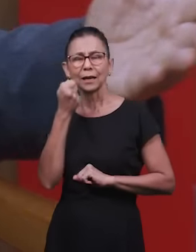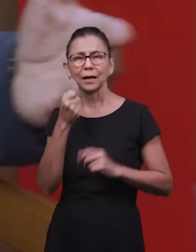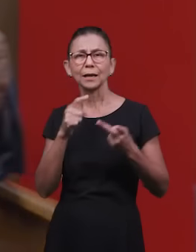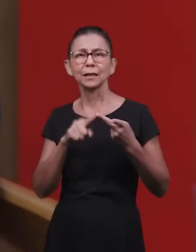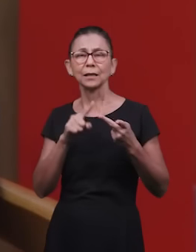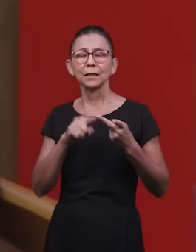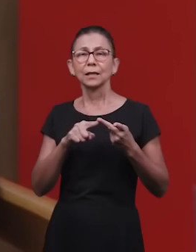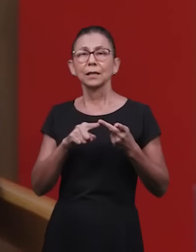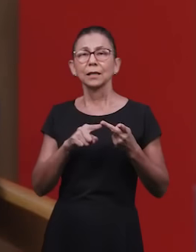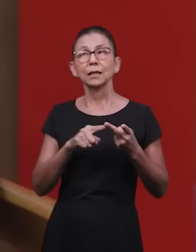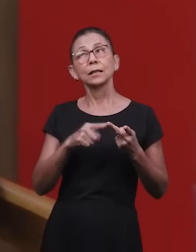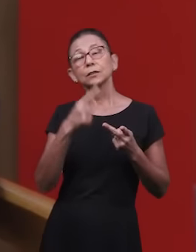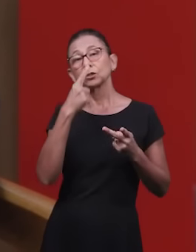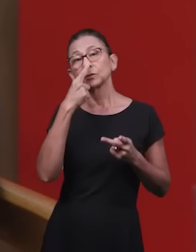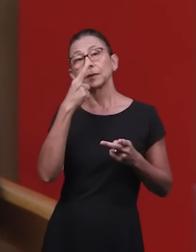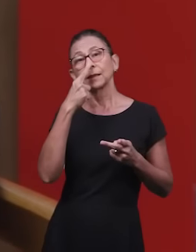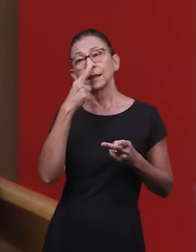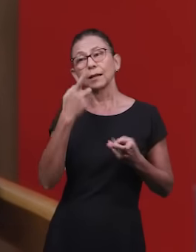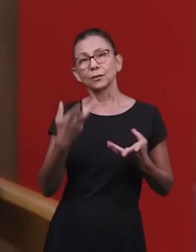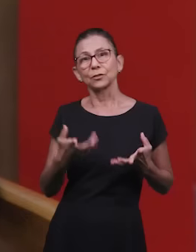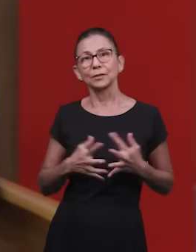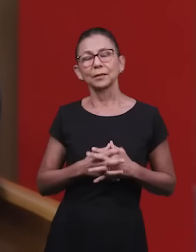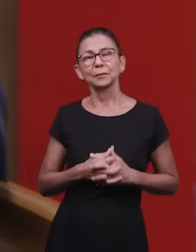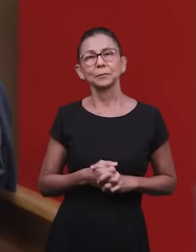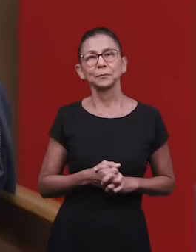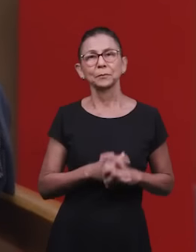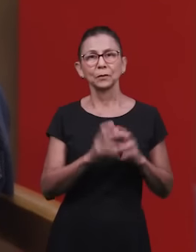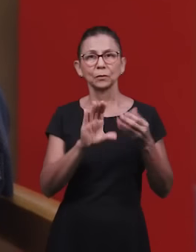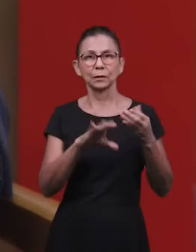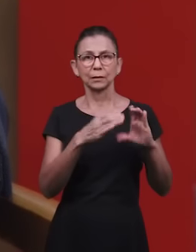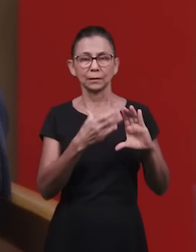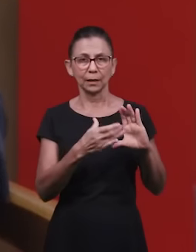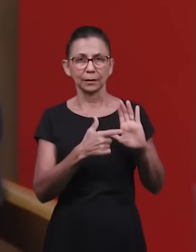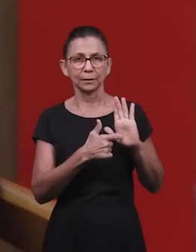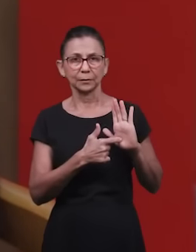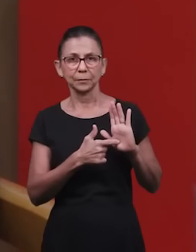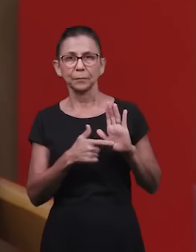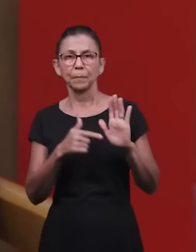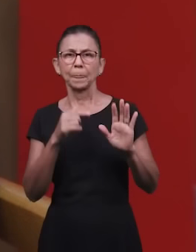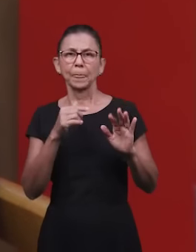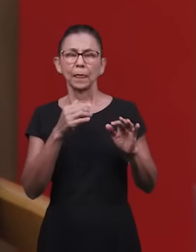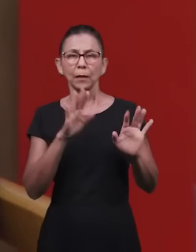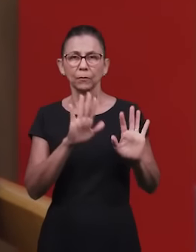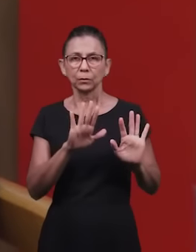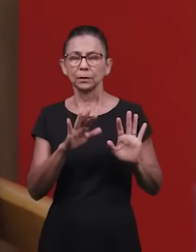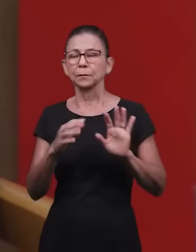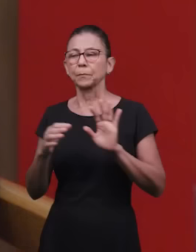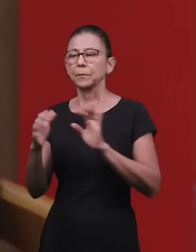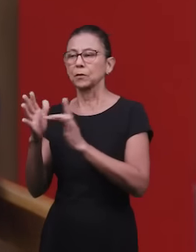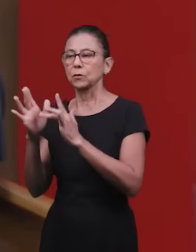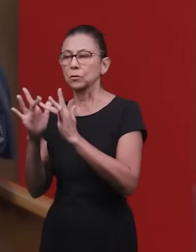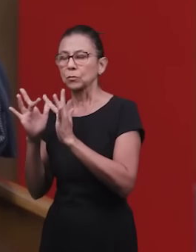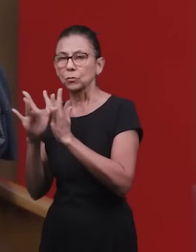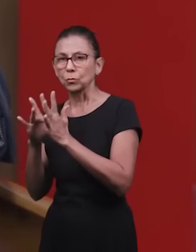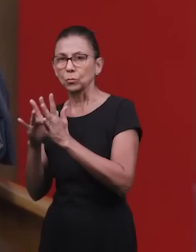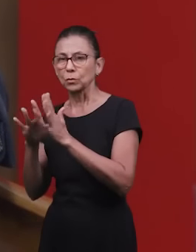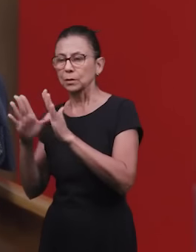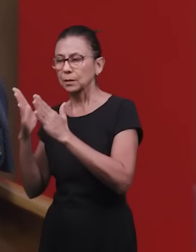de Cantares é Jesus já arrebatou a igreja fiel, o Espírito Santo foi